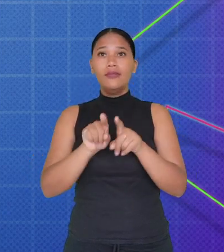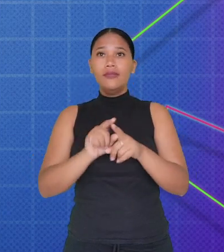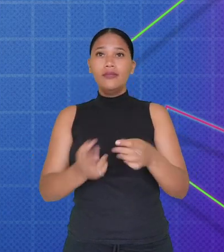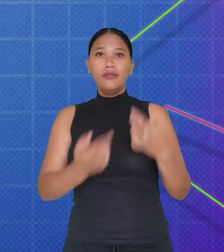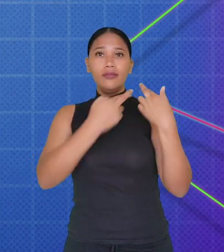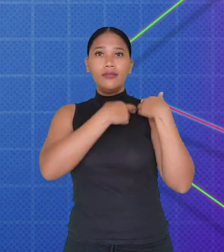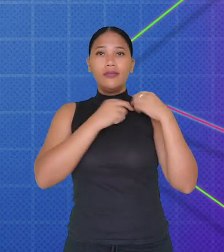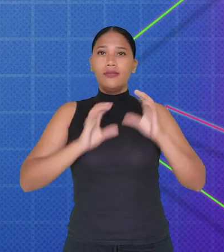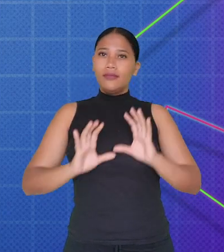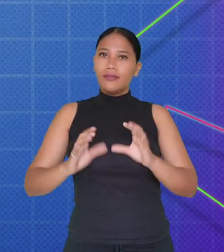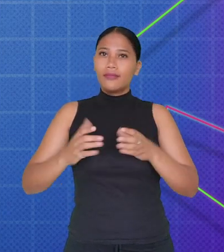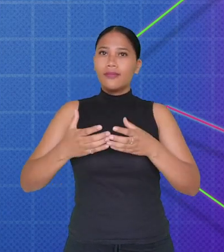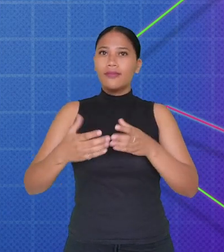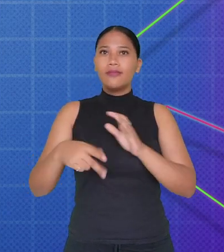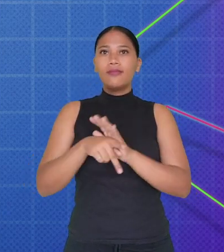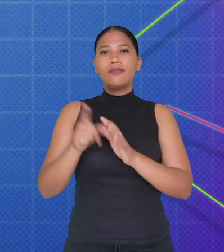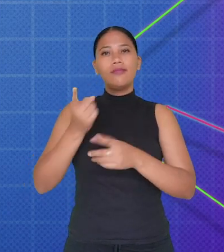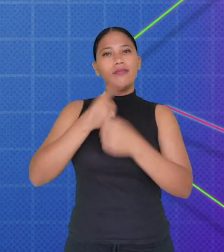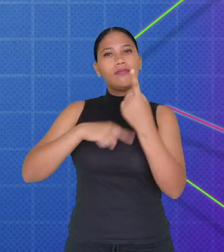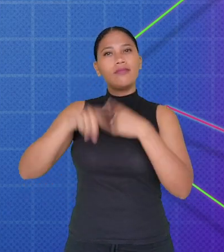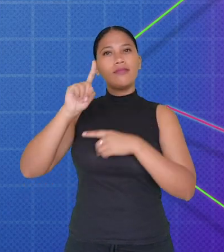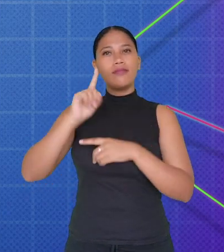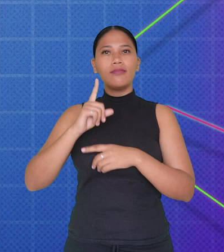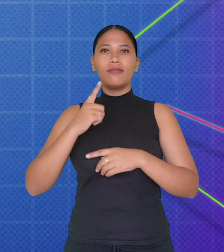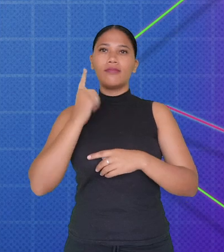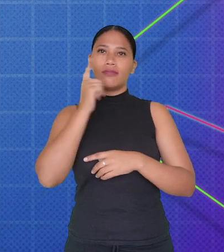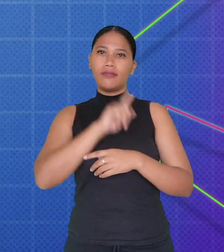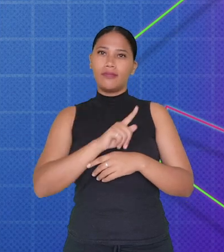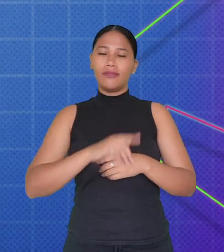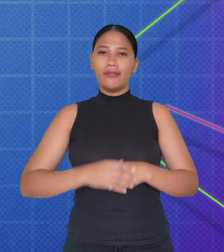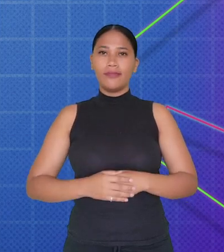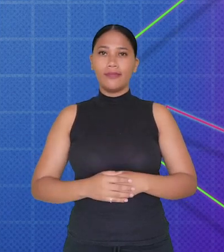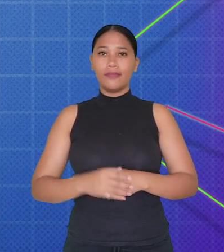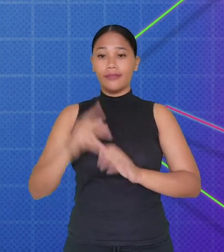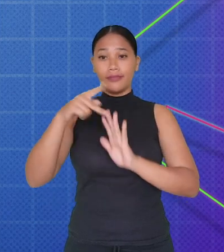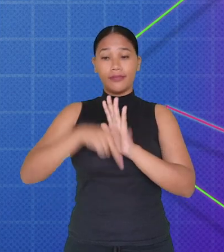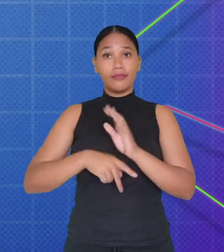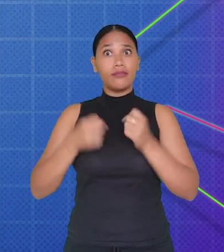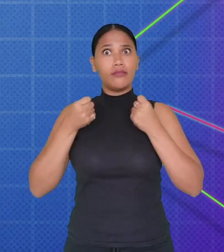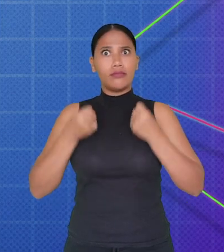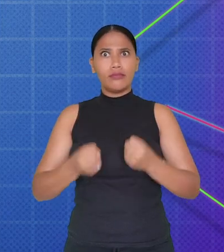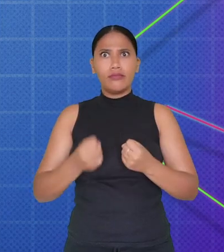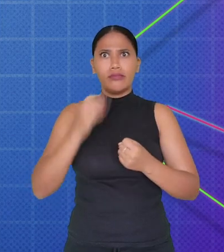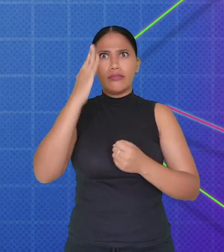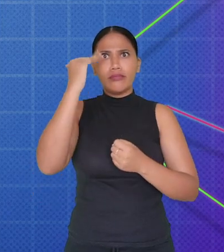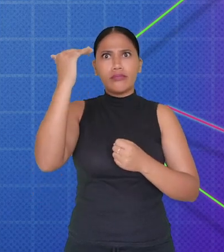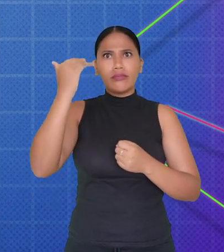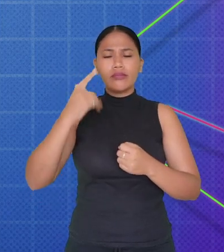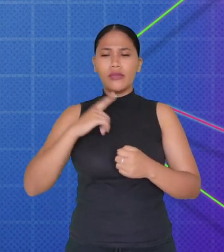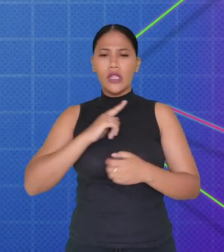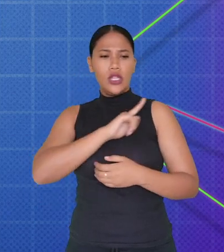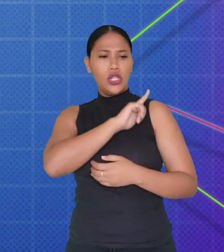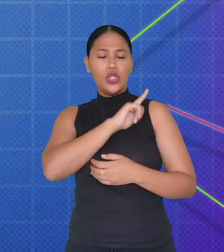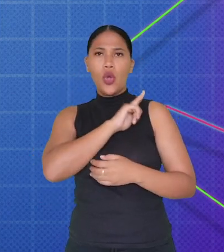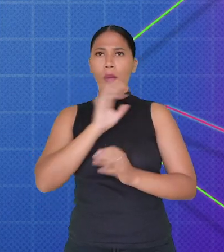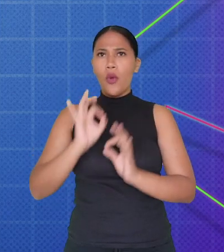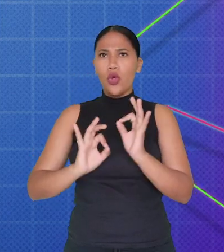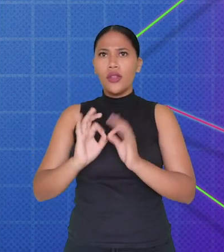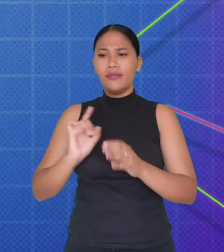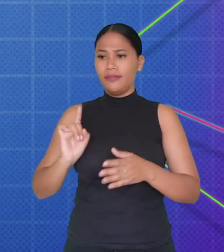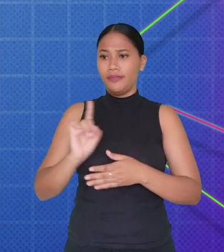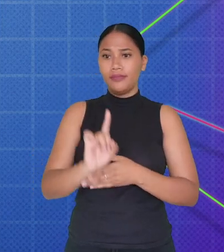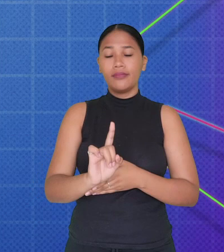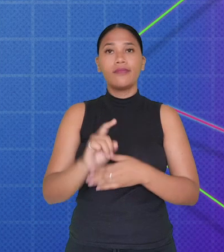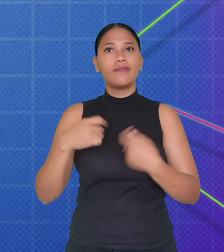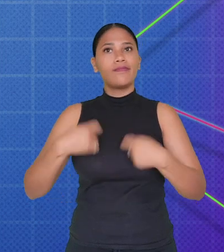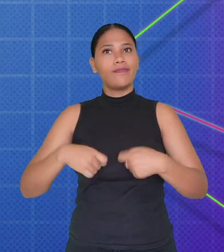e importância do trabalho conjunto para alcançar o sucesso na criação de jogos em grandes projetos de jogos a presença de um gestor e